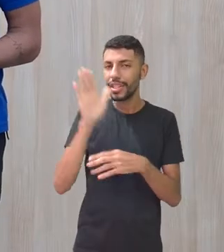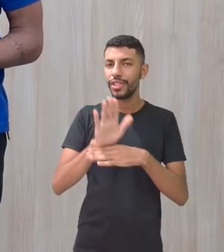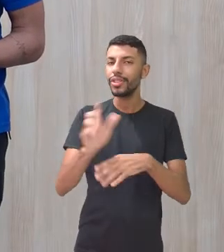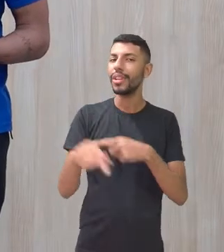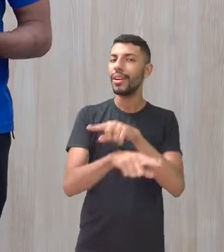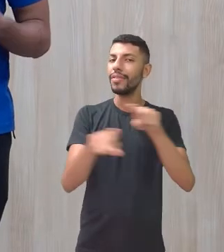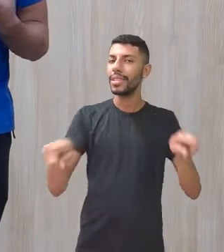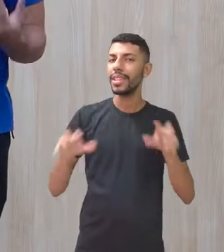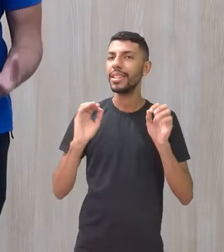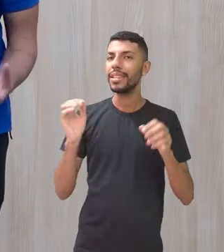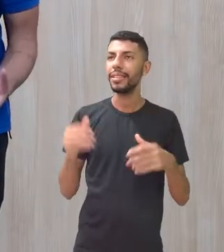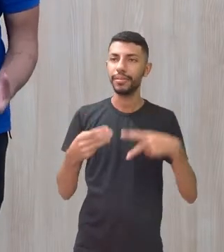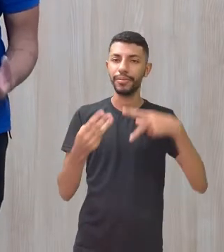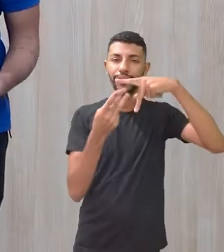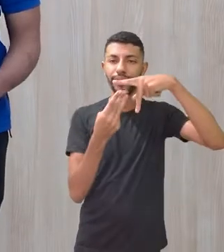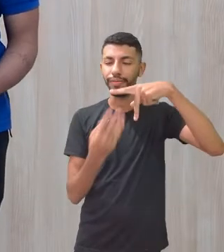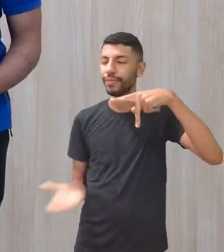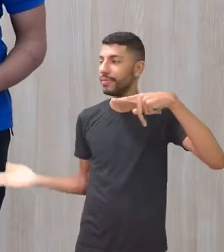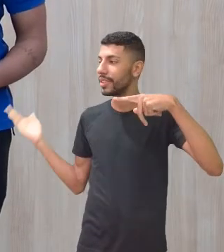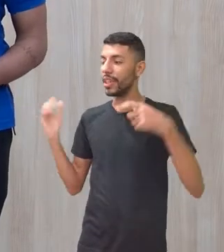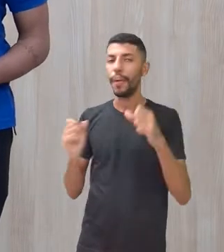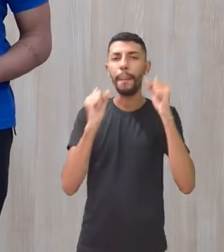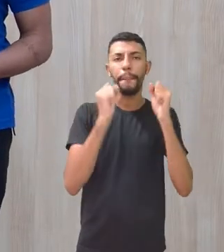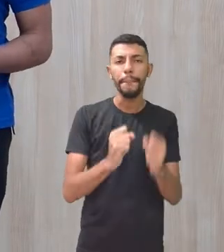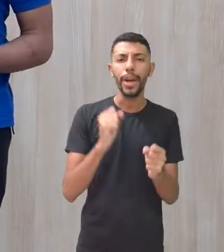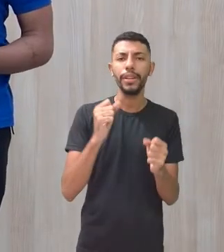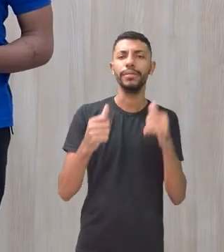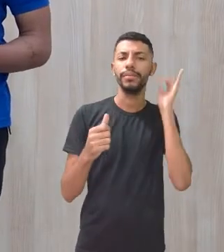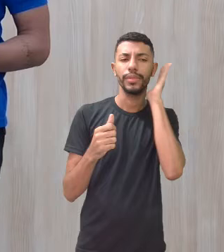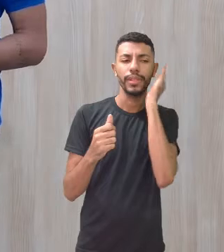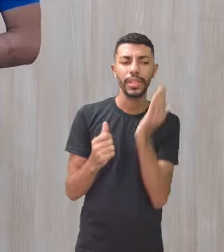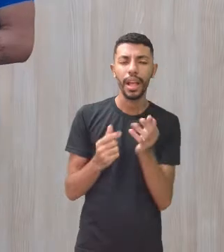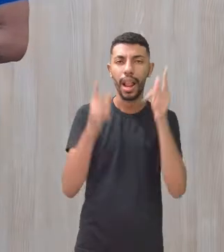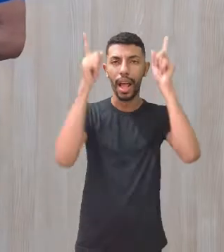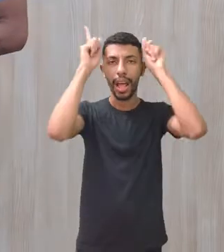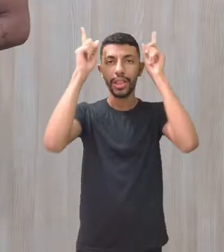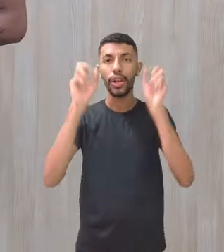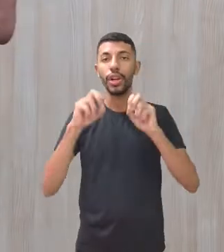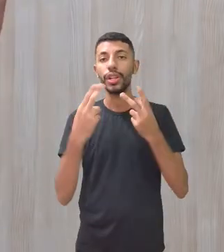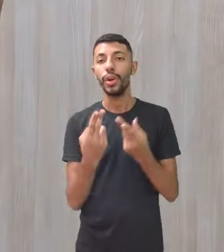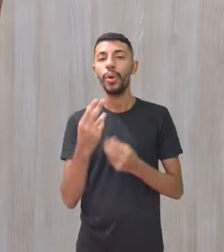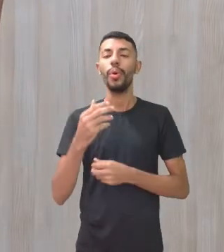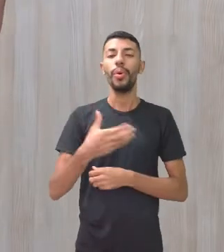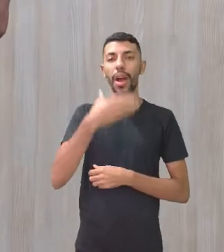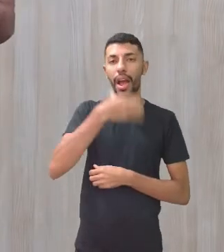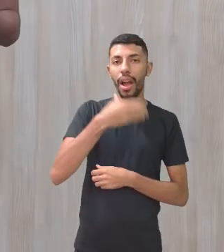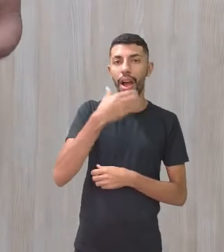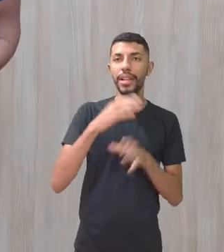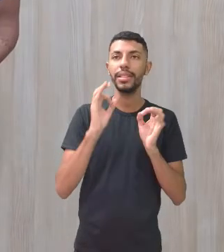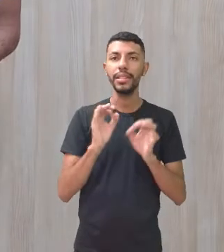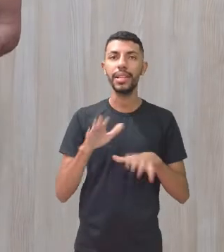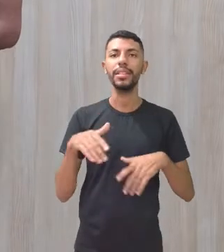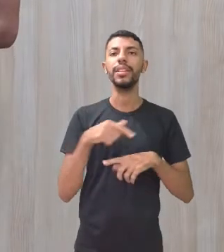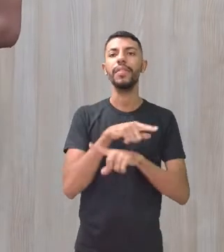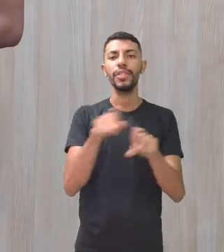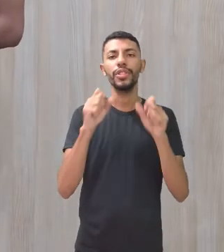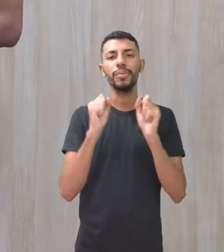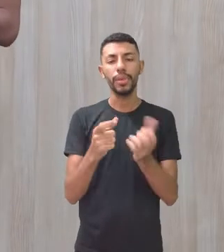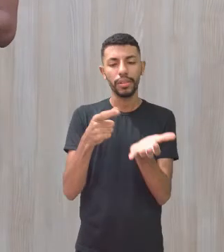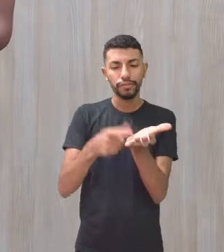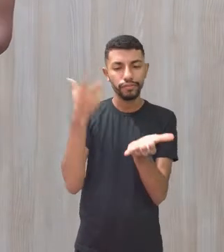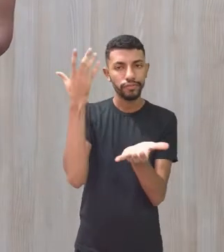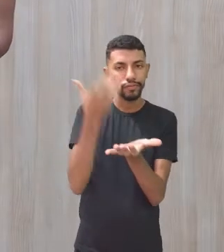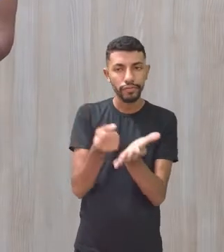QR Code, seja seu celular Android ou iOS, e vocês vão conseguir baixar o aplicativo e usar de forma gratuita, né? Porque